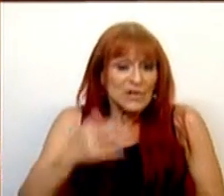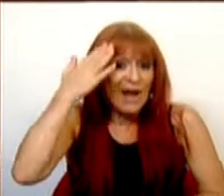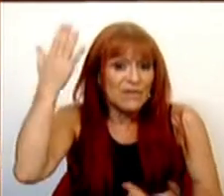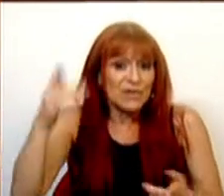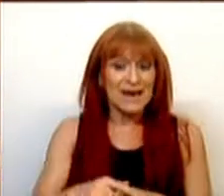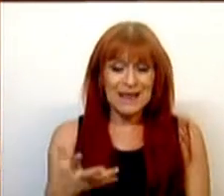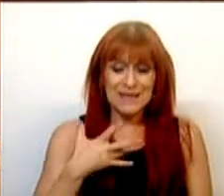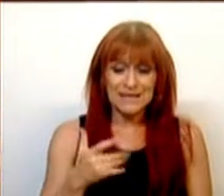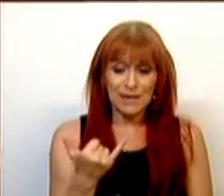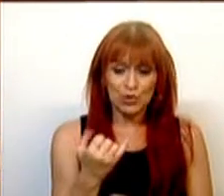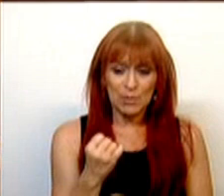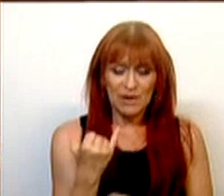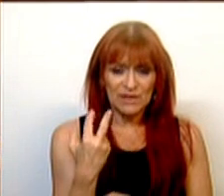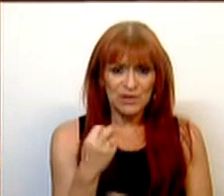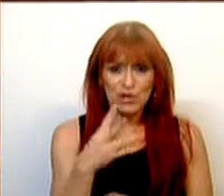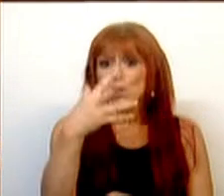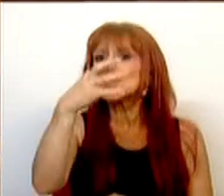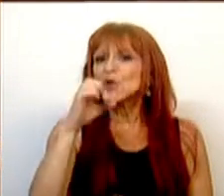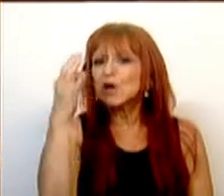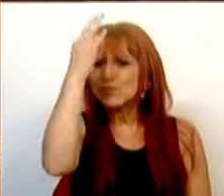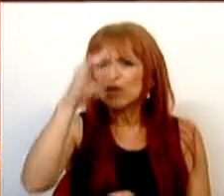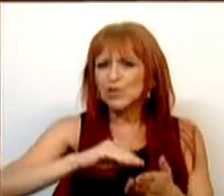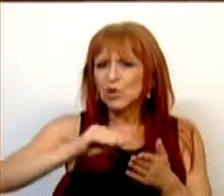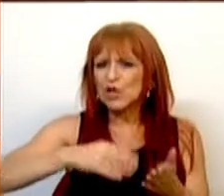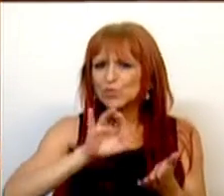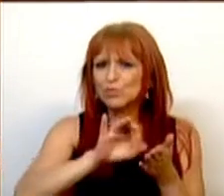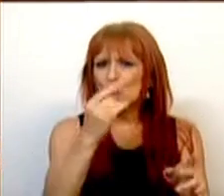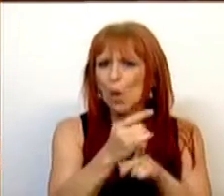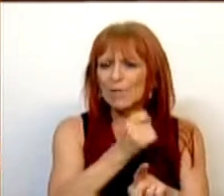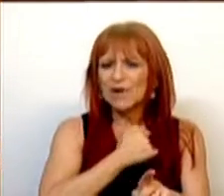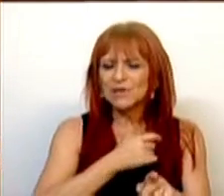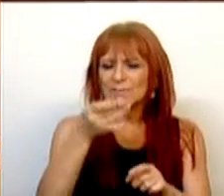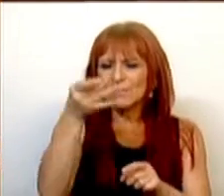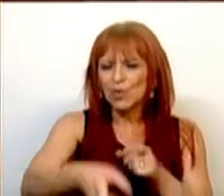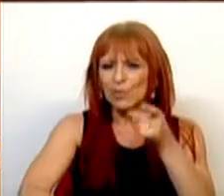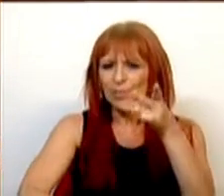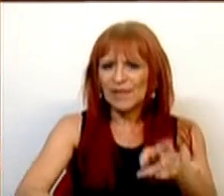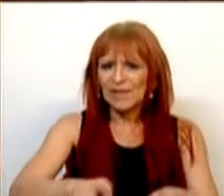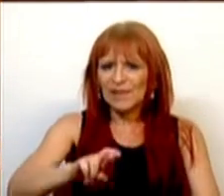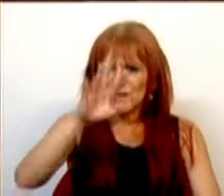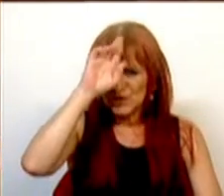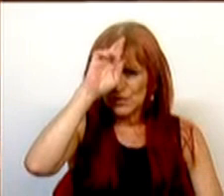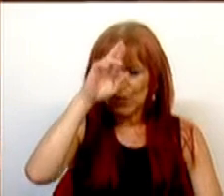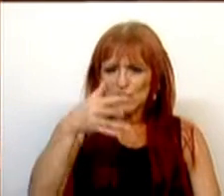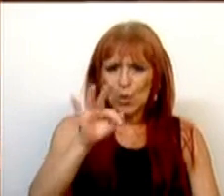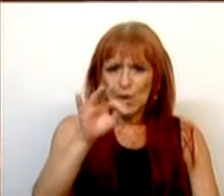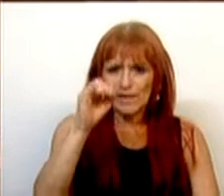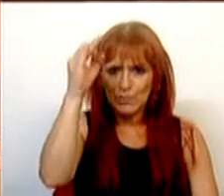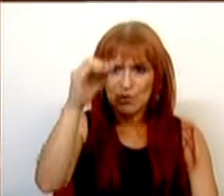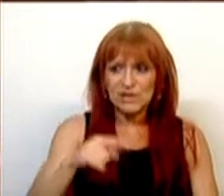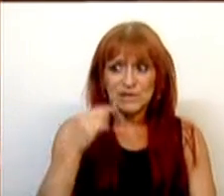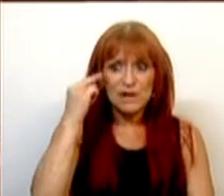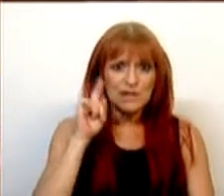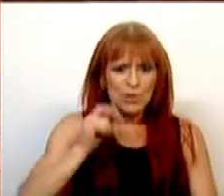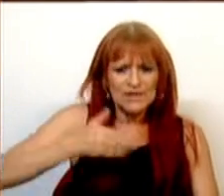estima-se que em dezembro de 2023, 18% dos contratos de crédito de habitação ultrapassem a taxa de esforço 40%, e é dada